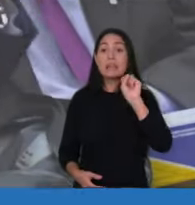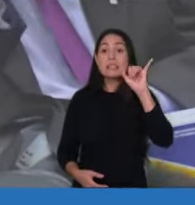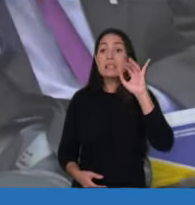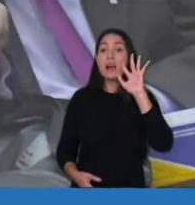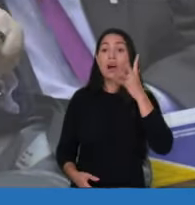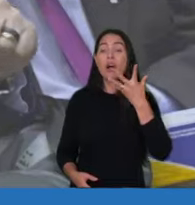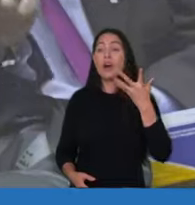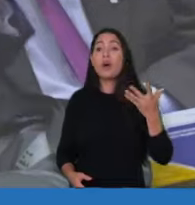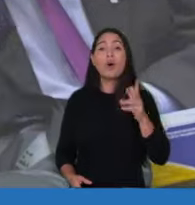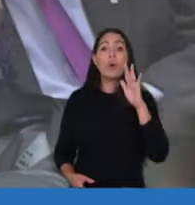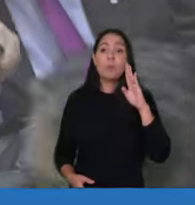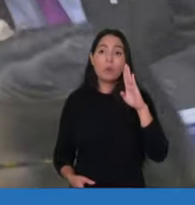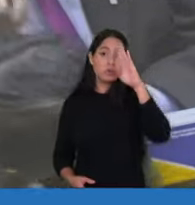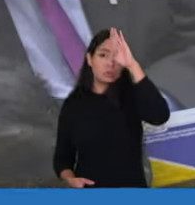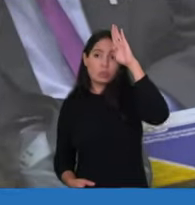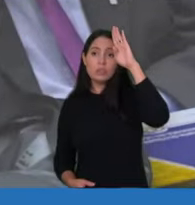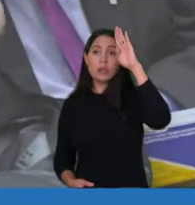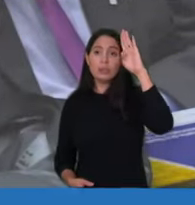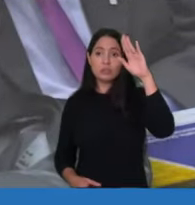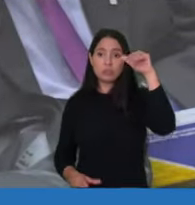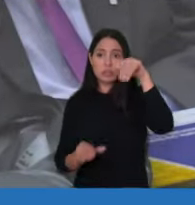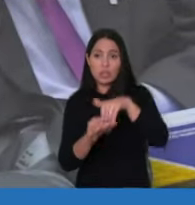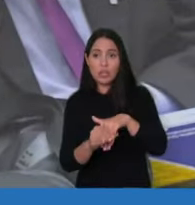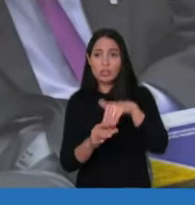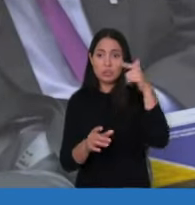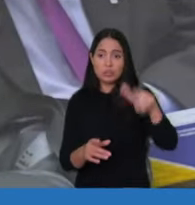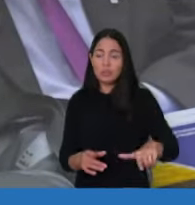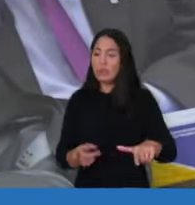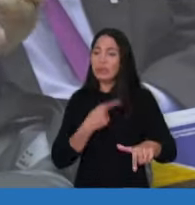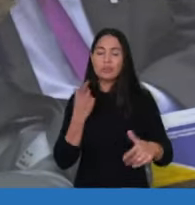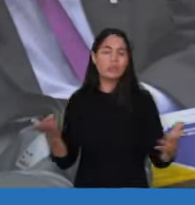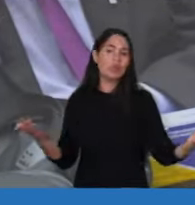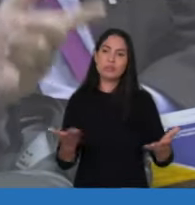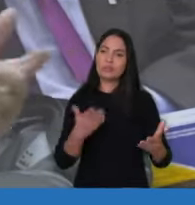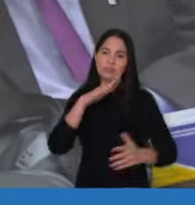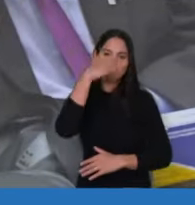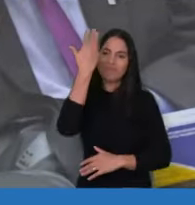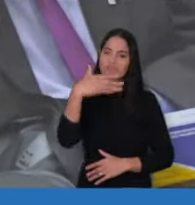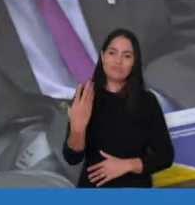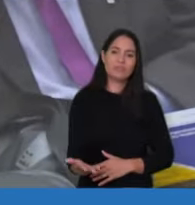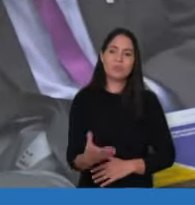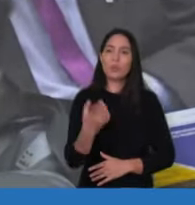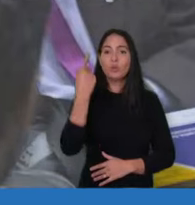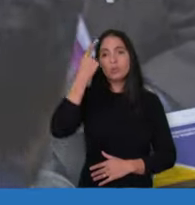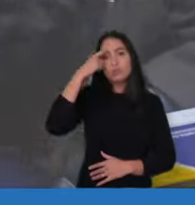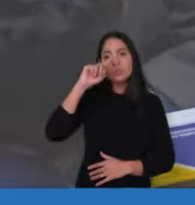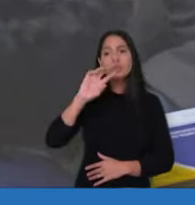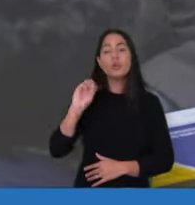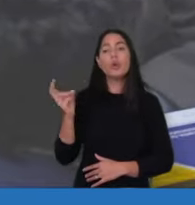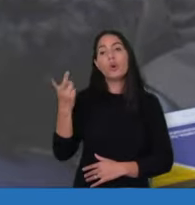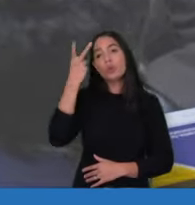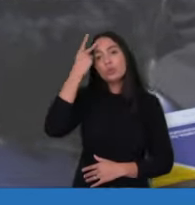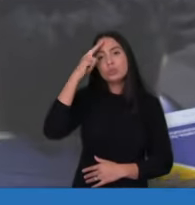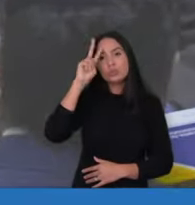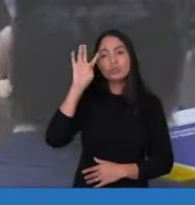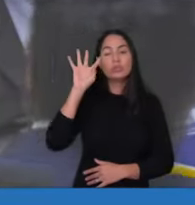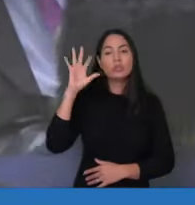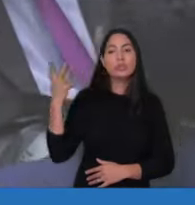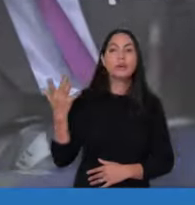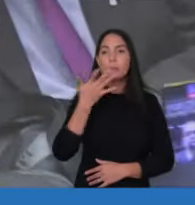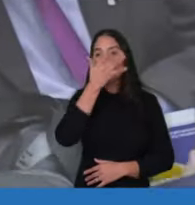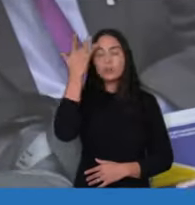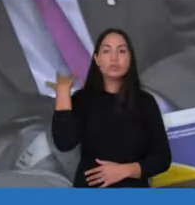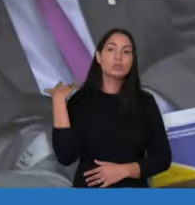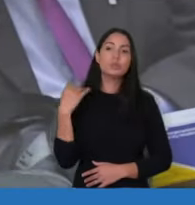hoje não estaríamos aqui fazendo essa solenidade um dia ou 2 dias após a prisão daqueles que foram os